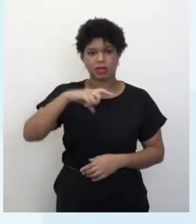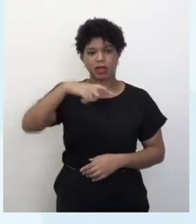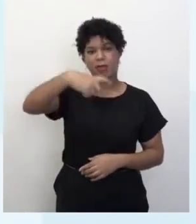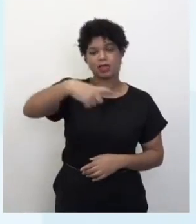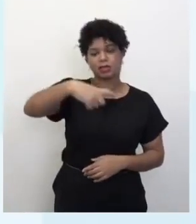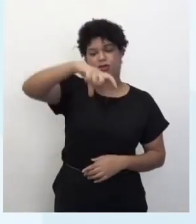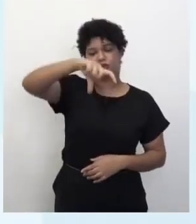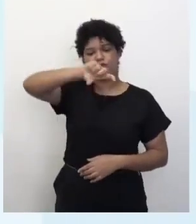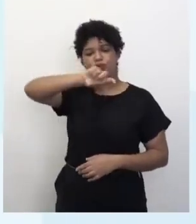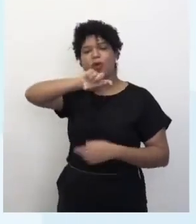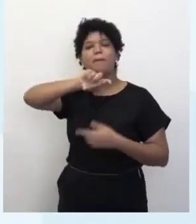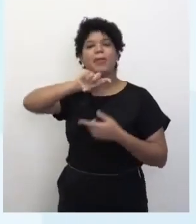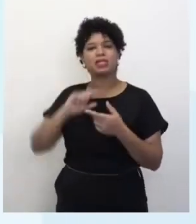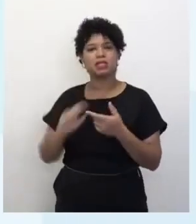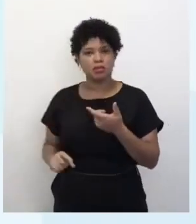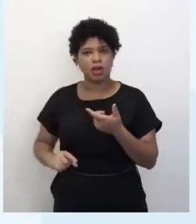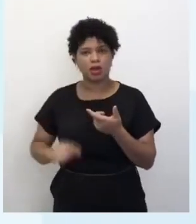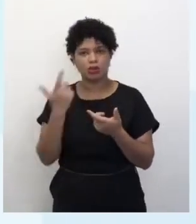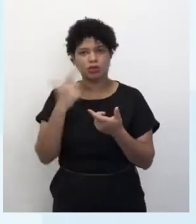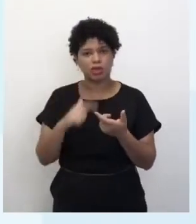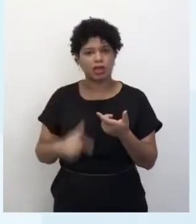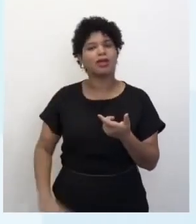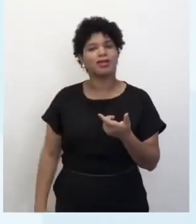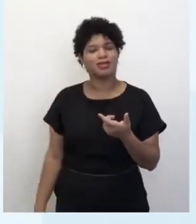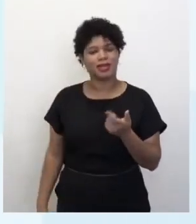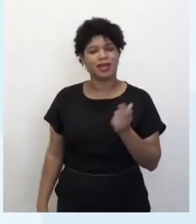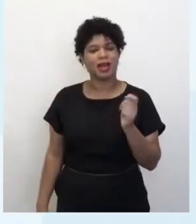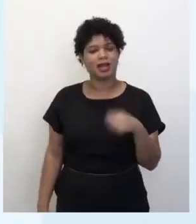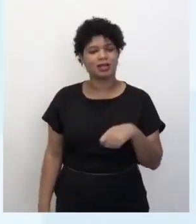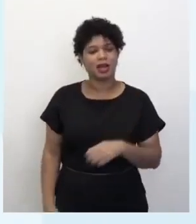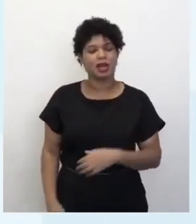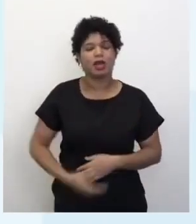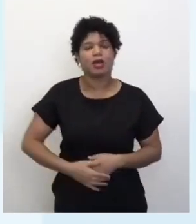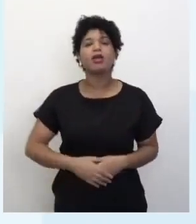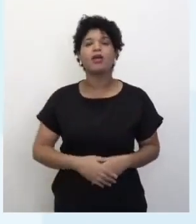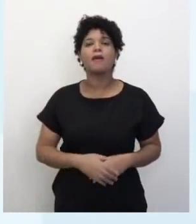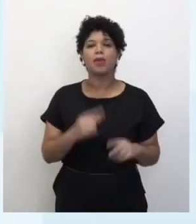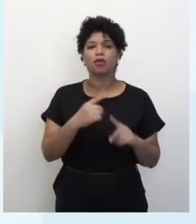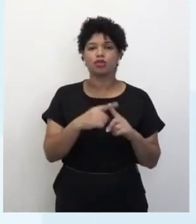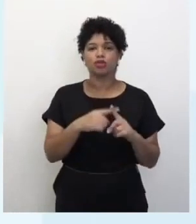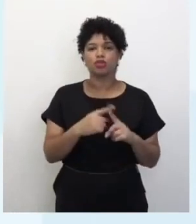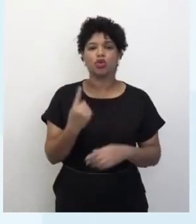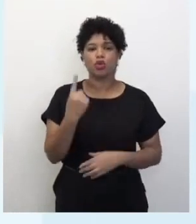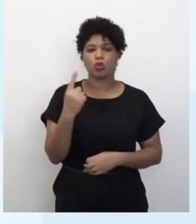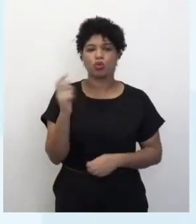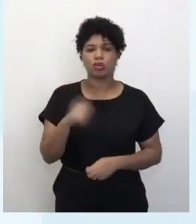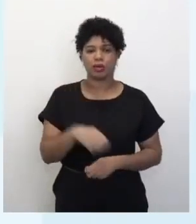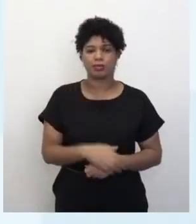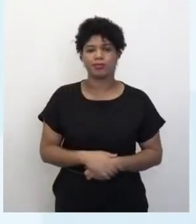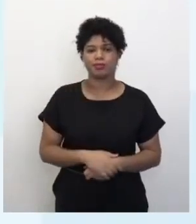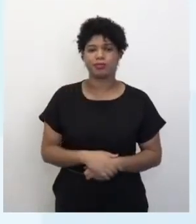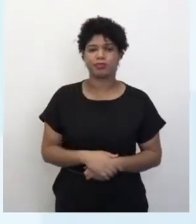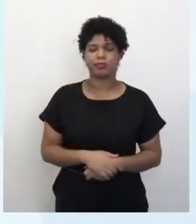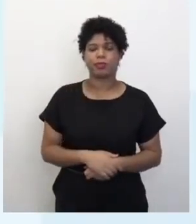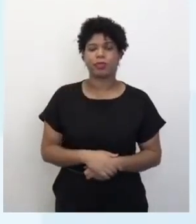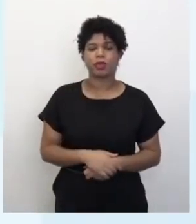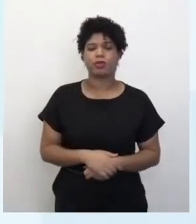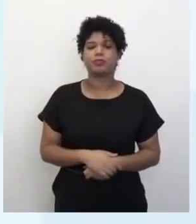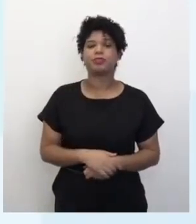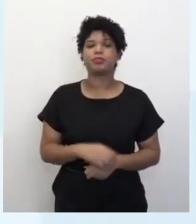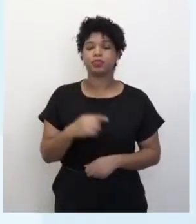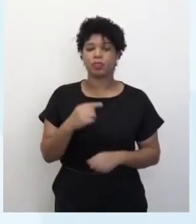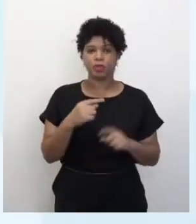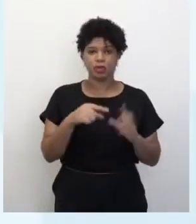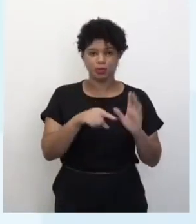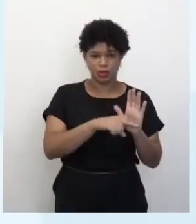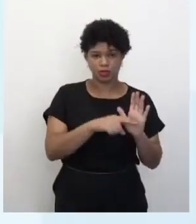virou. Se ela virou, eu estou multiplicando por menos 1. Então, eu tenho menos 1 vezes a